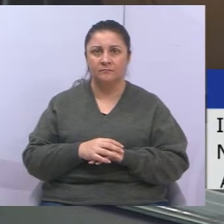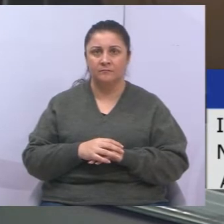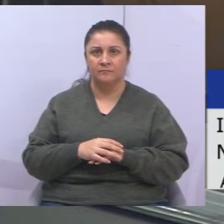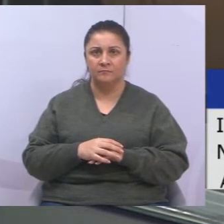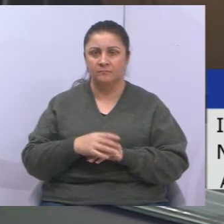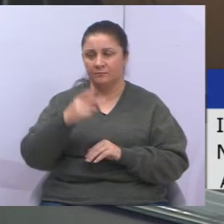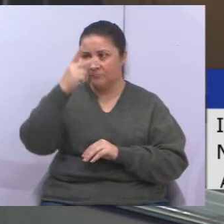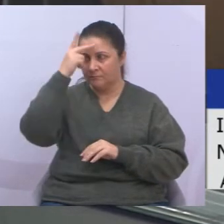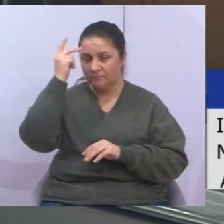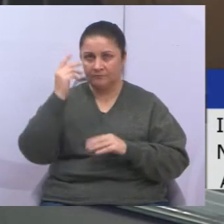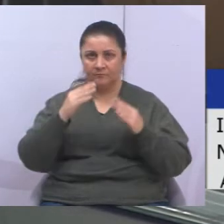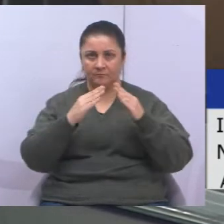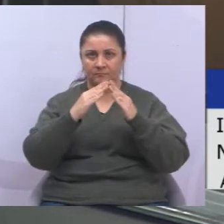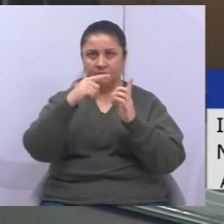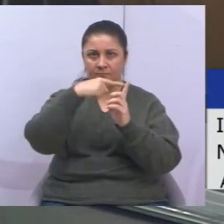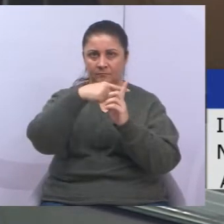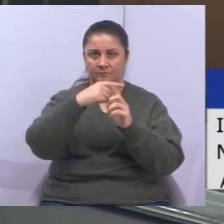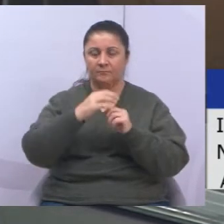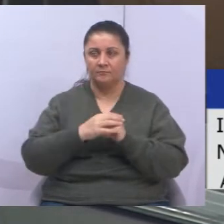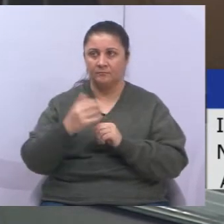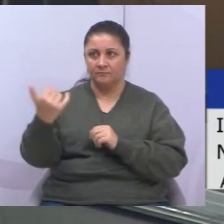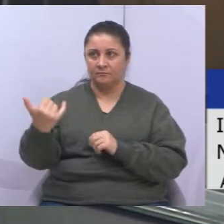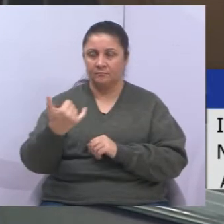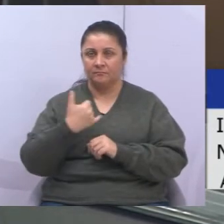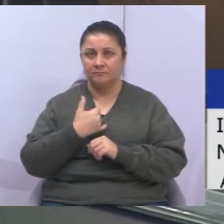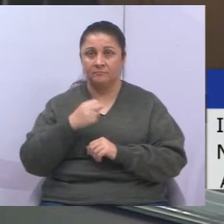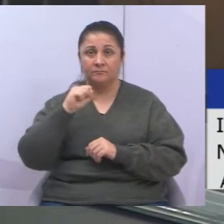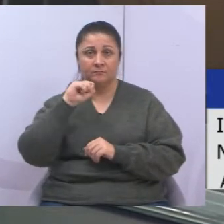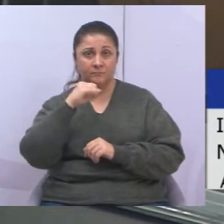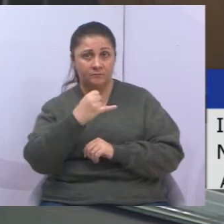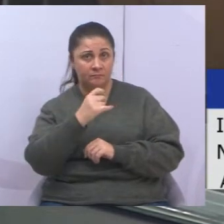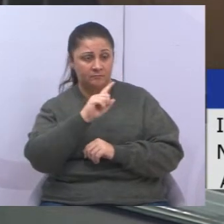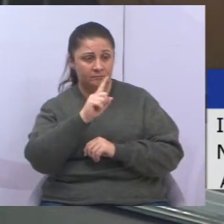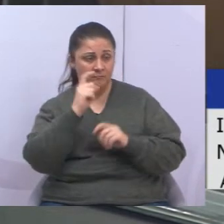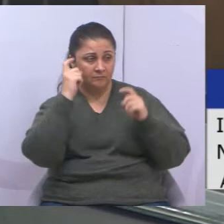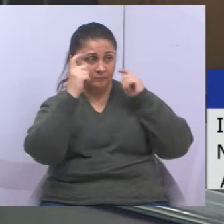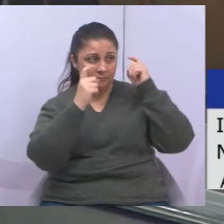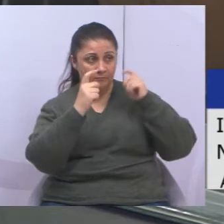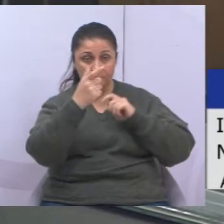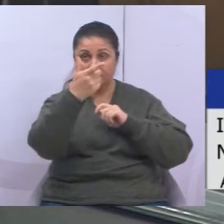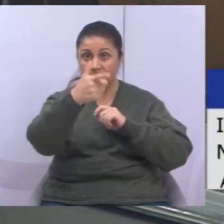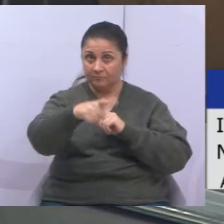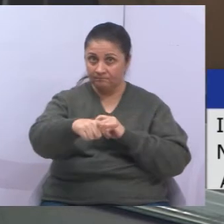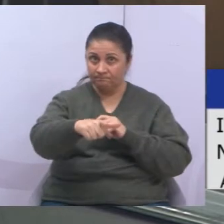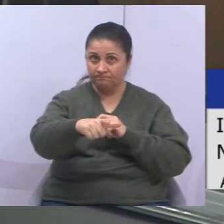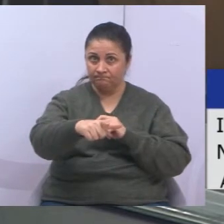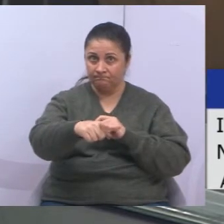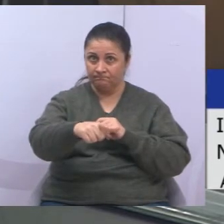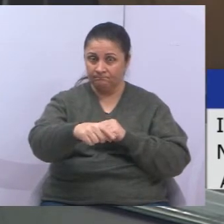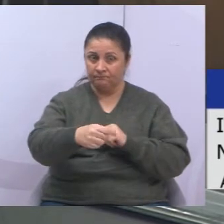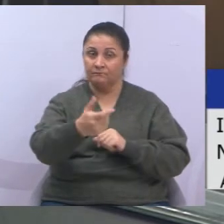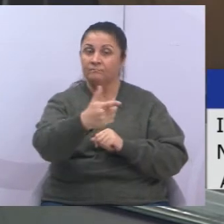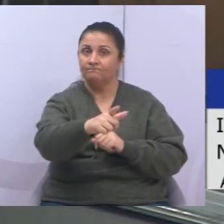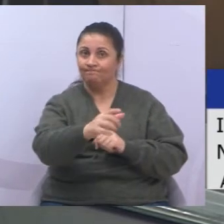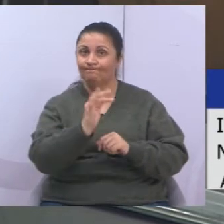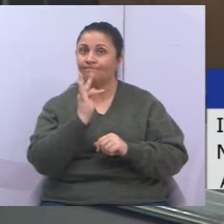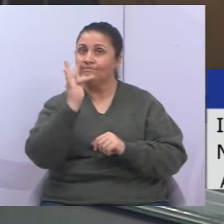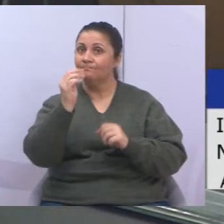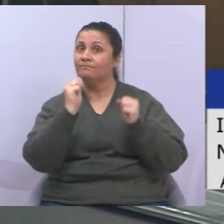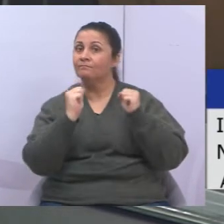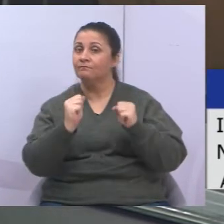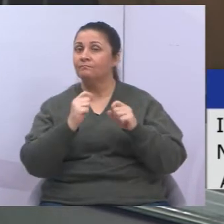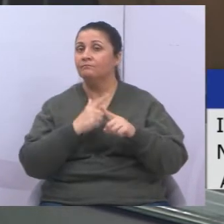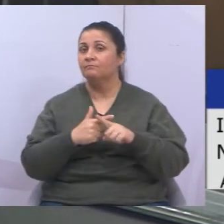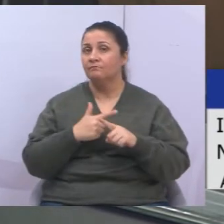minha igreja, se você não se preocupa com o outro pode te dar problema